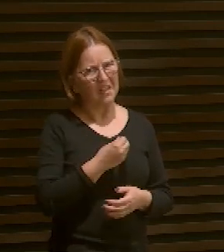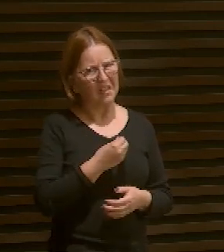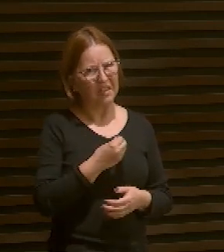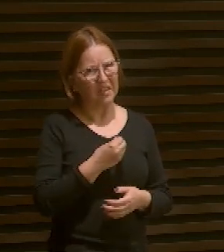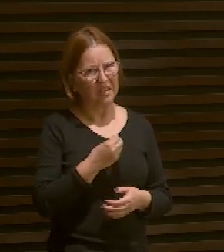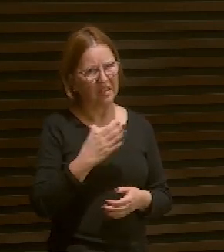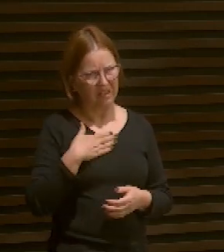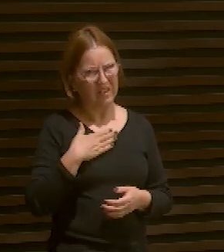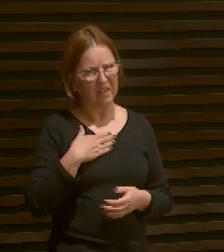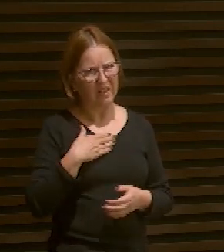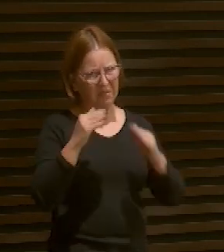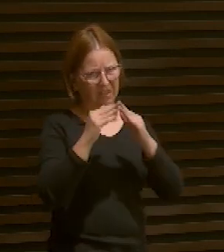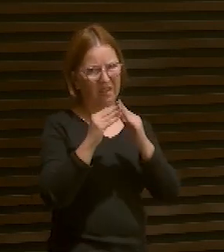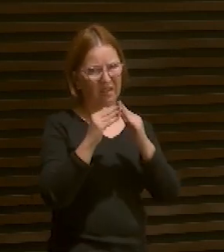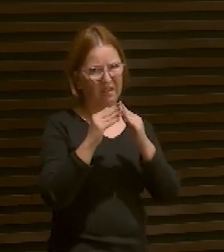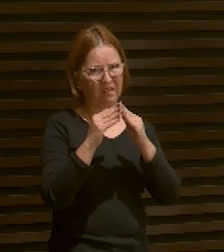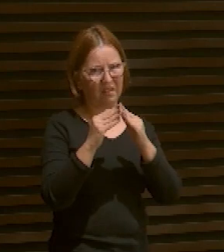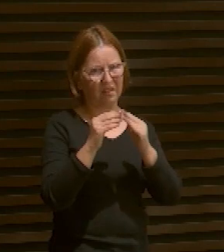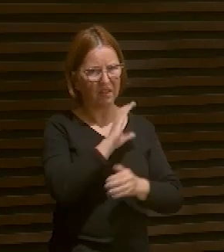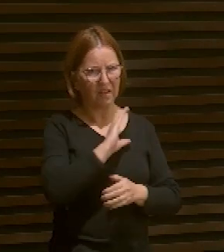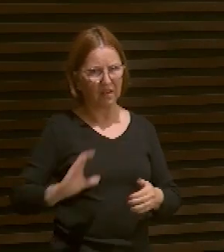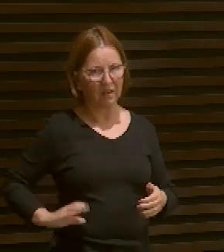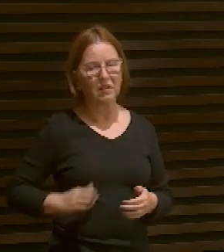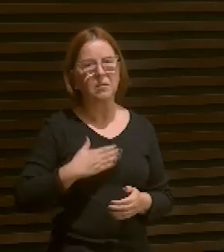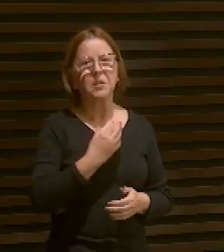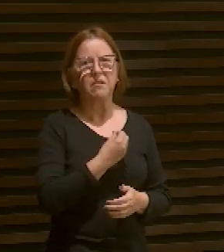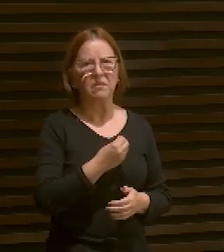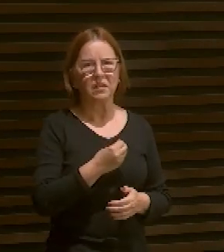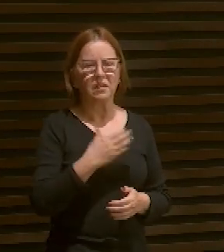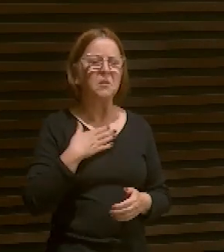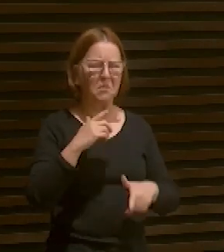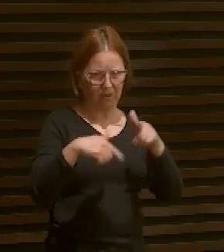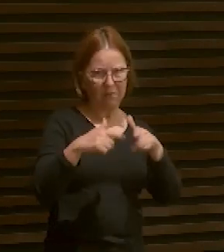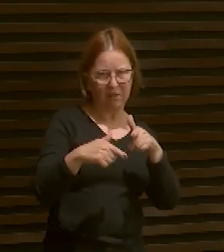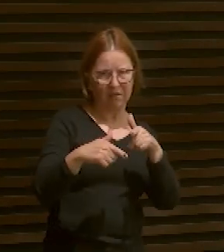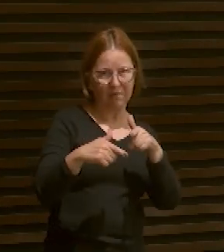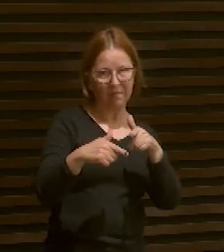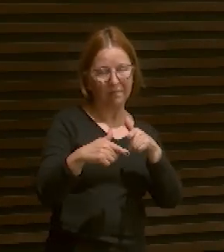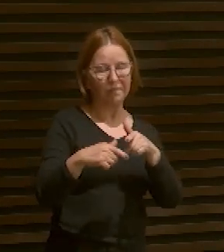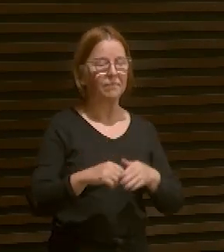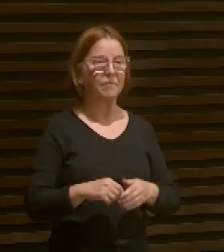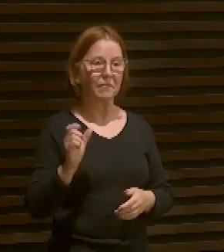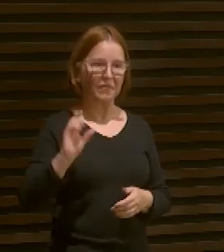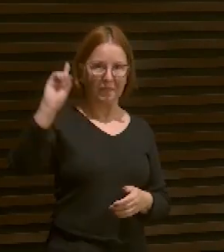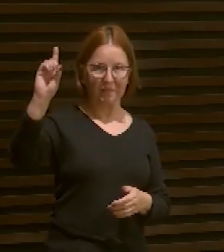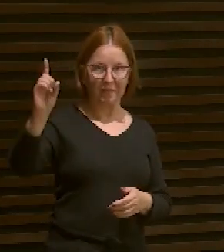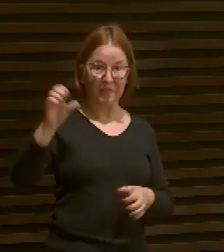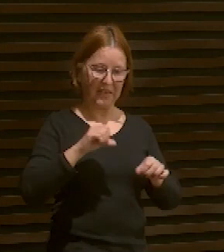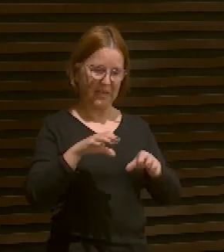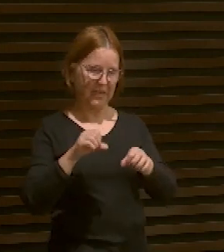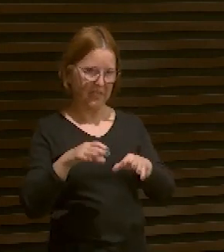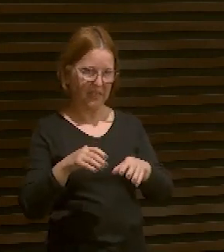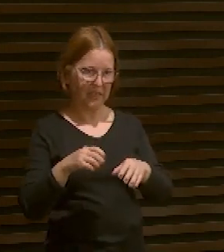casa? Sendo Cristo a minha vida lá no meu trabalho. A palavra de Deus nos ensina que a